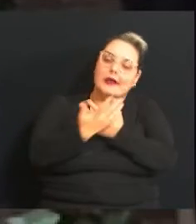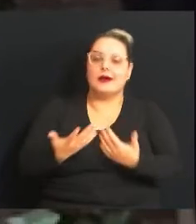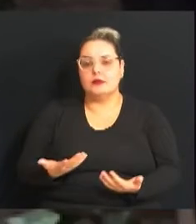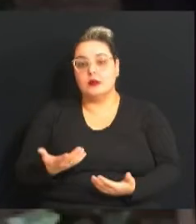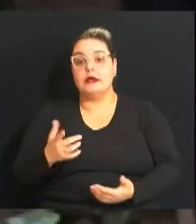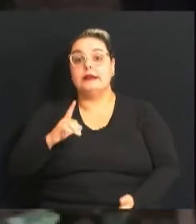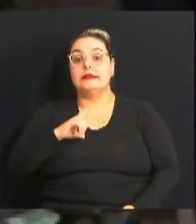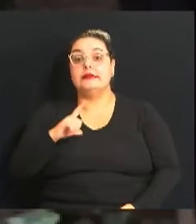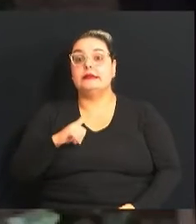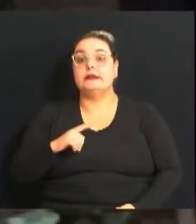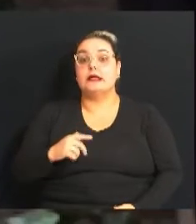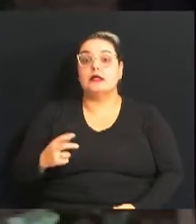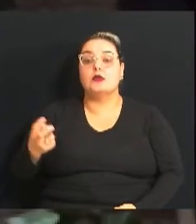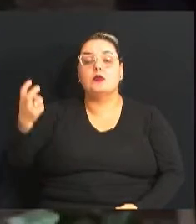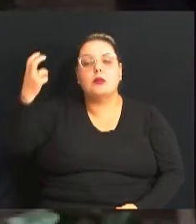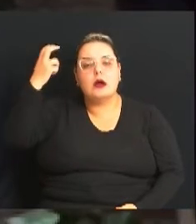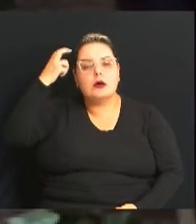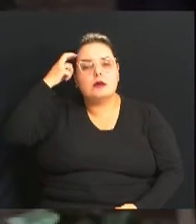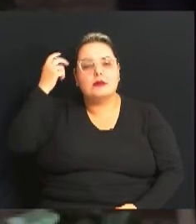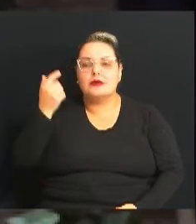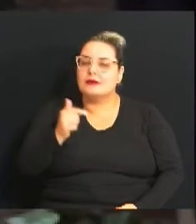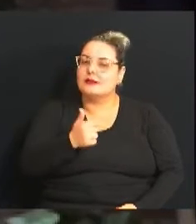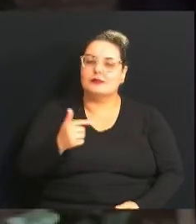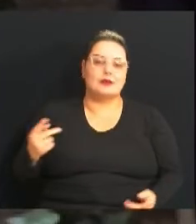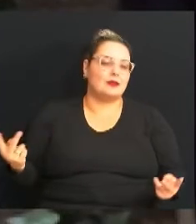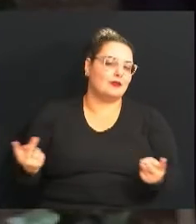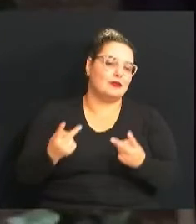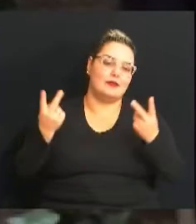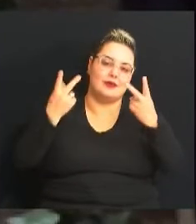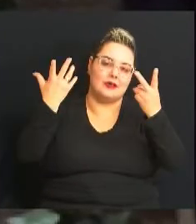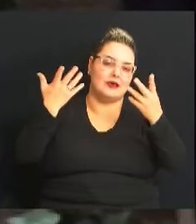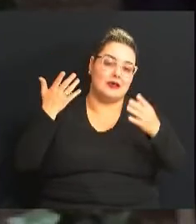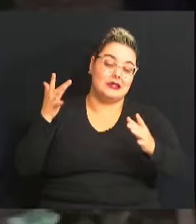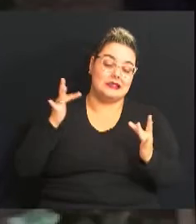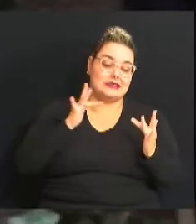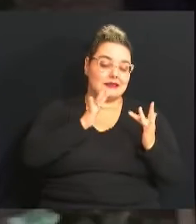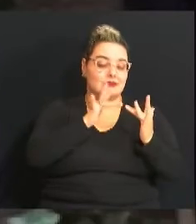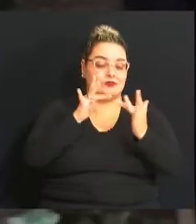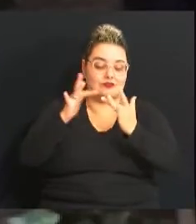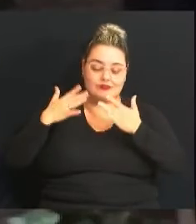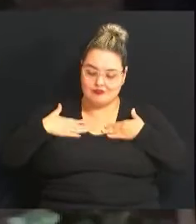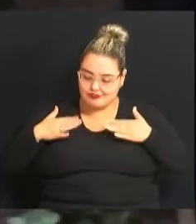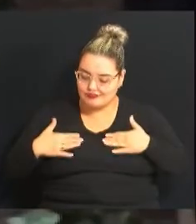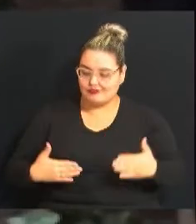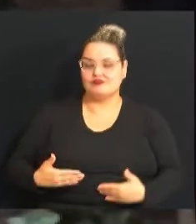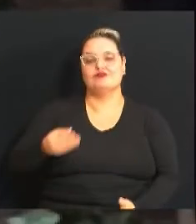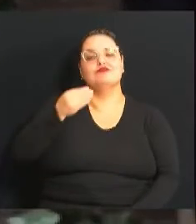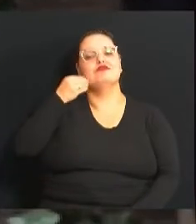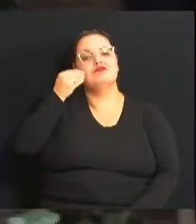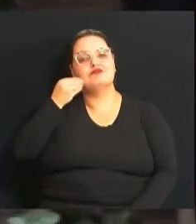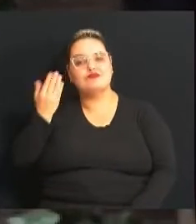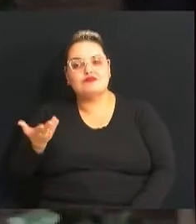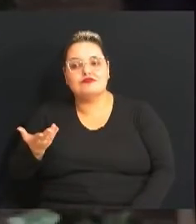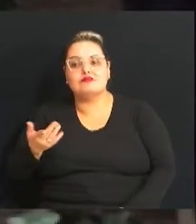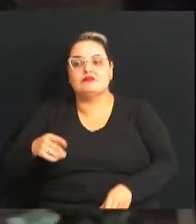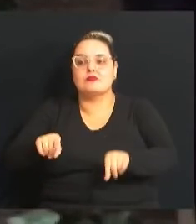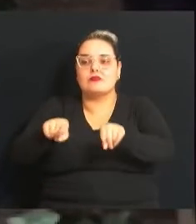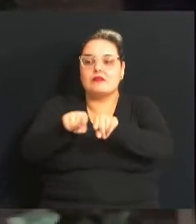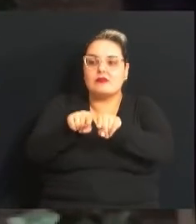que desvaloriza a sensação corporal e a experiência corporal, e ao mesmo tempo em